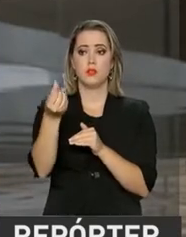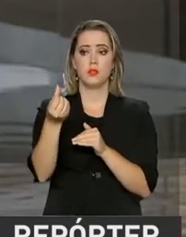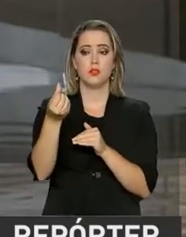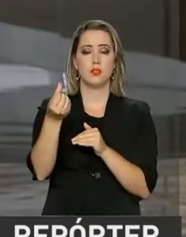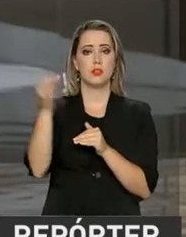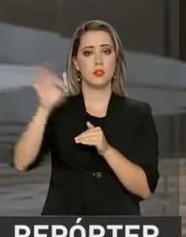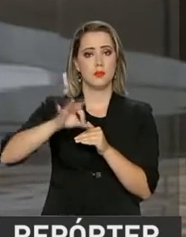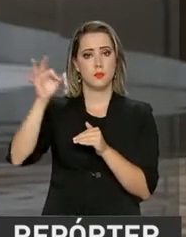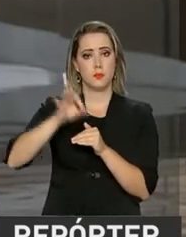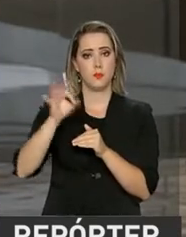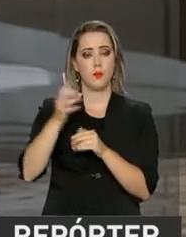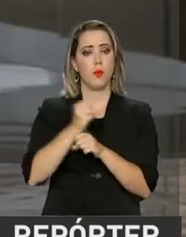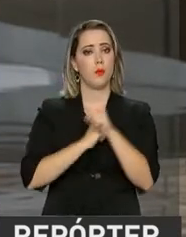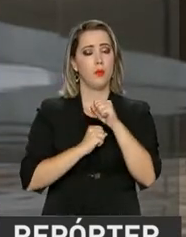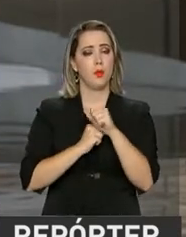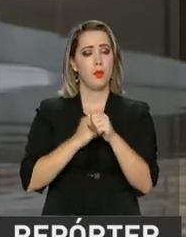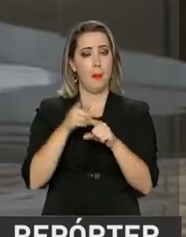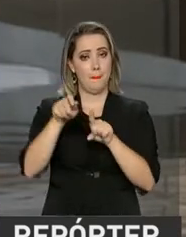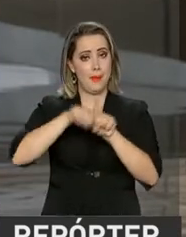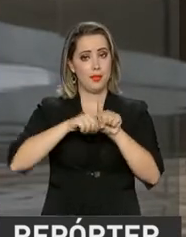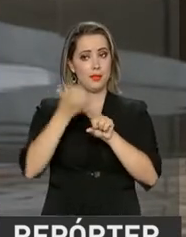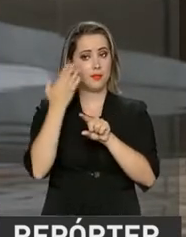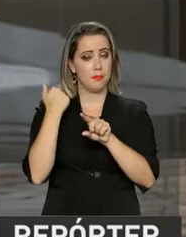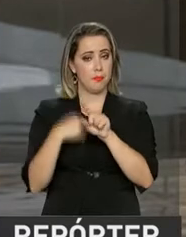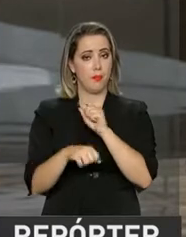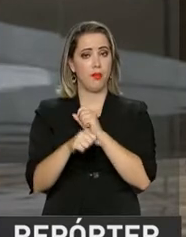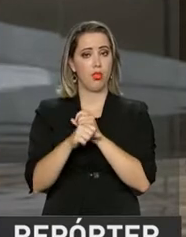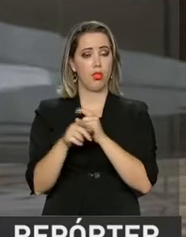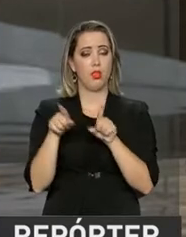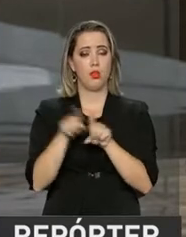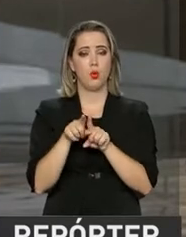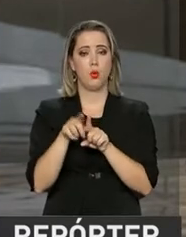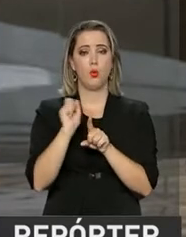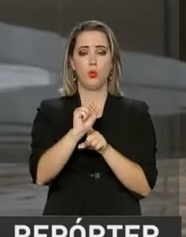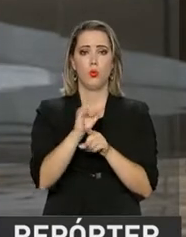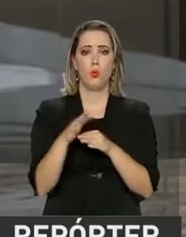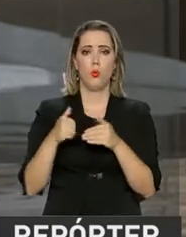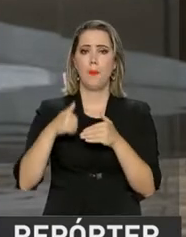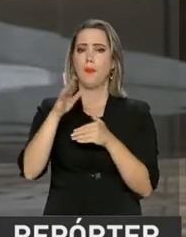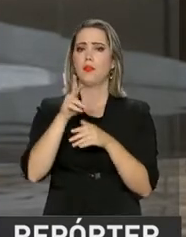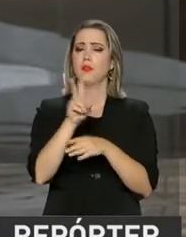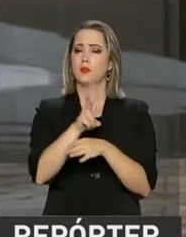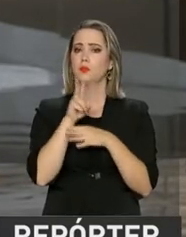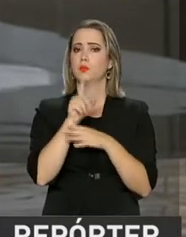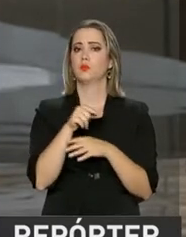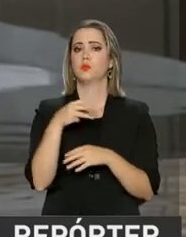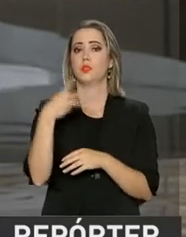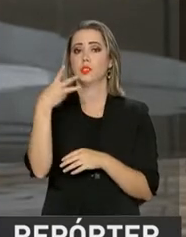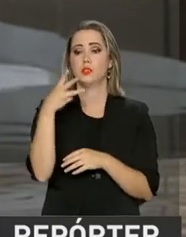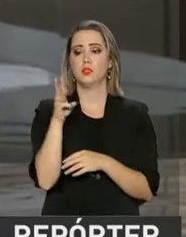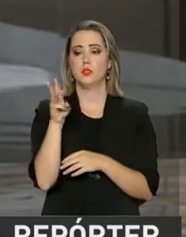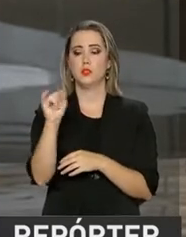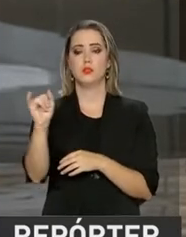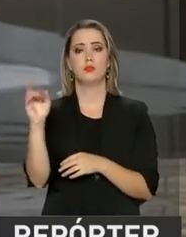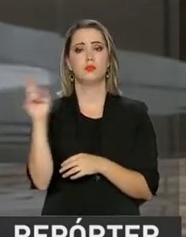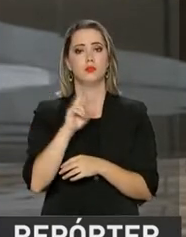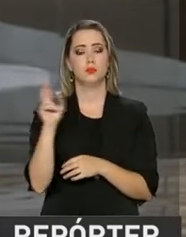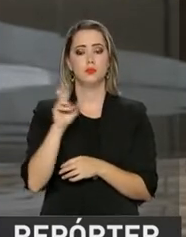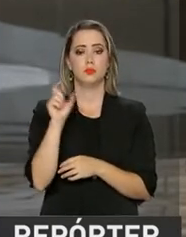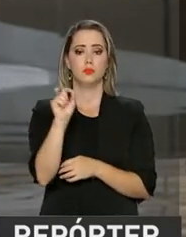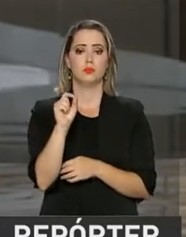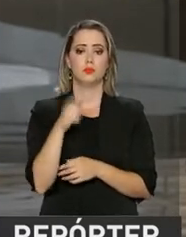no mês passado o valor disponível para empréstimo ultrapassou a casa dos 3 bilhões de reais